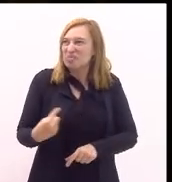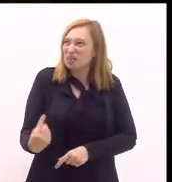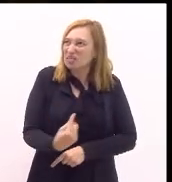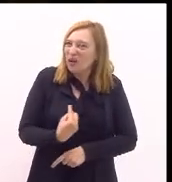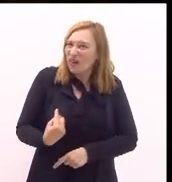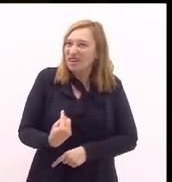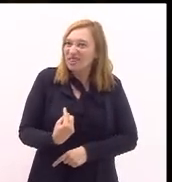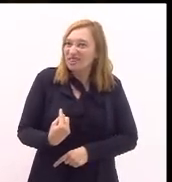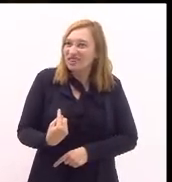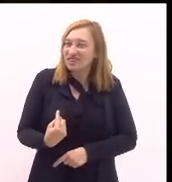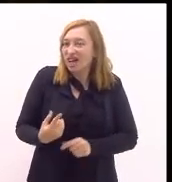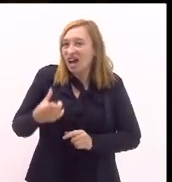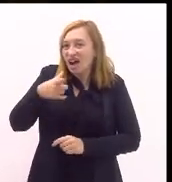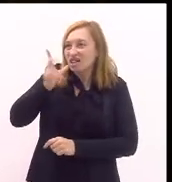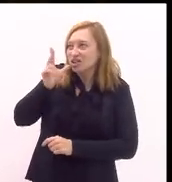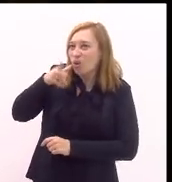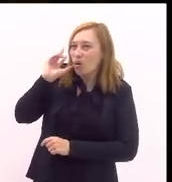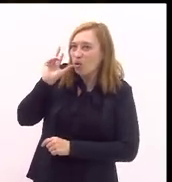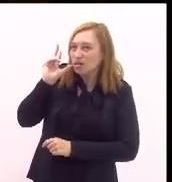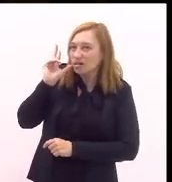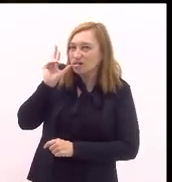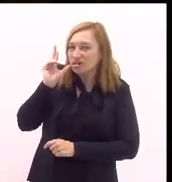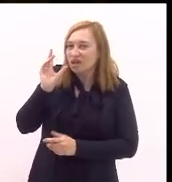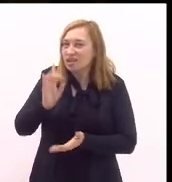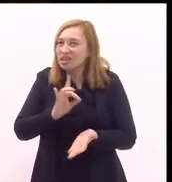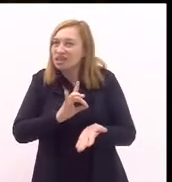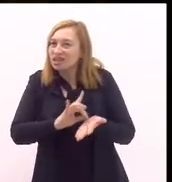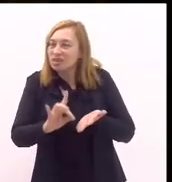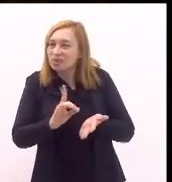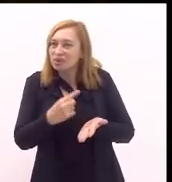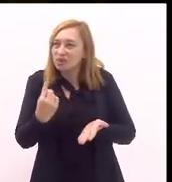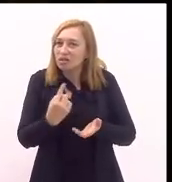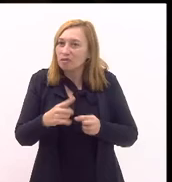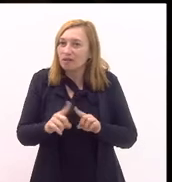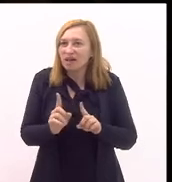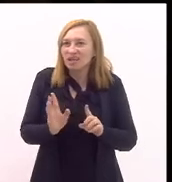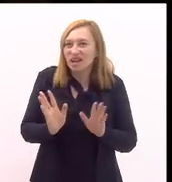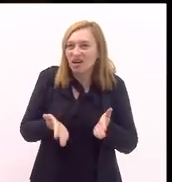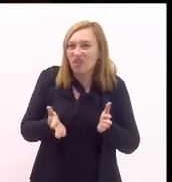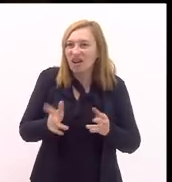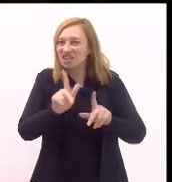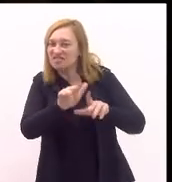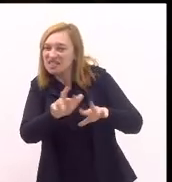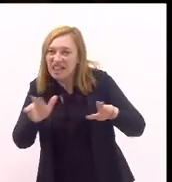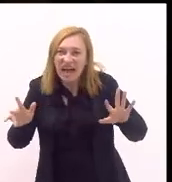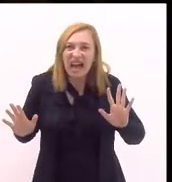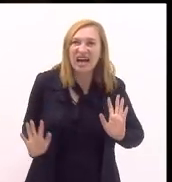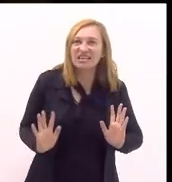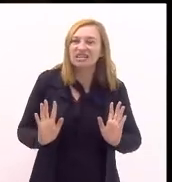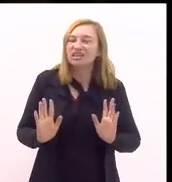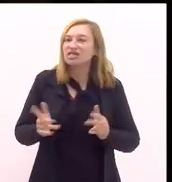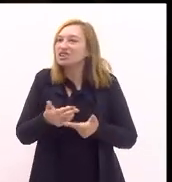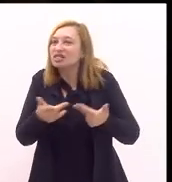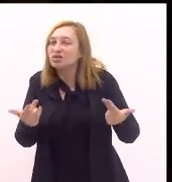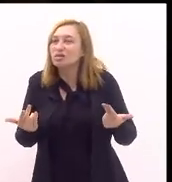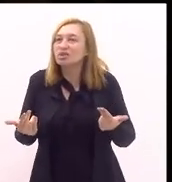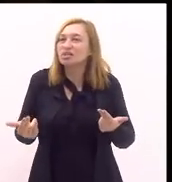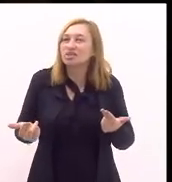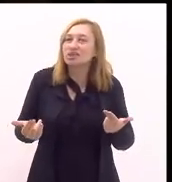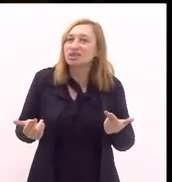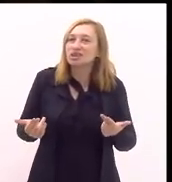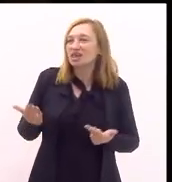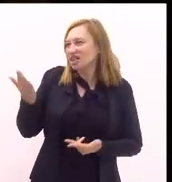que até até anteontem né pô era muito inimigo da gente mas o povo não tal diversidade nos aqui mas toda essa coisa por